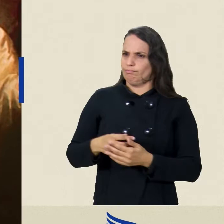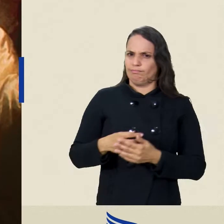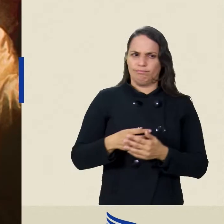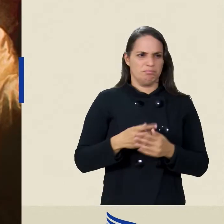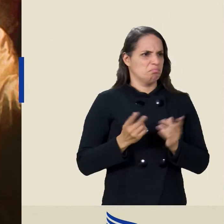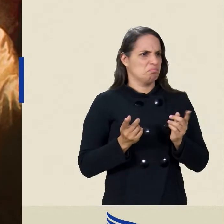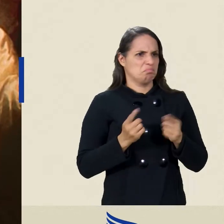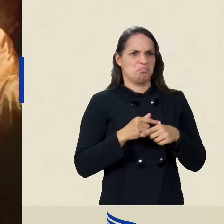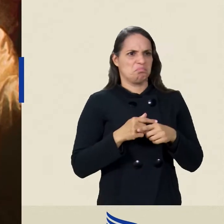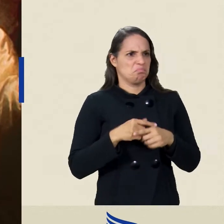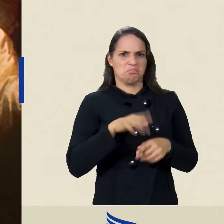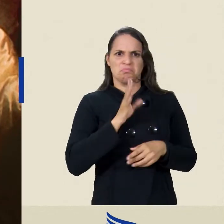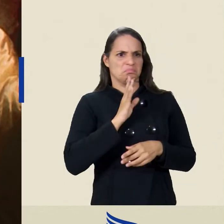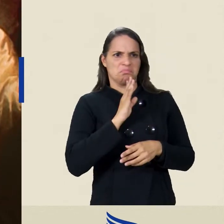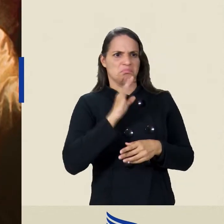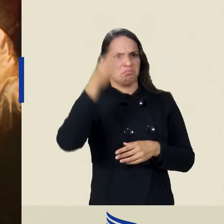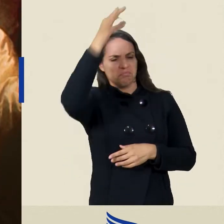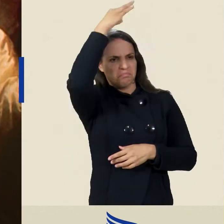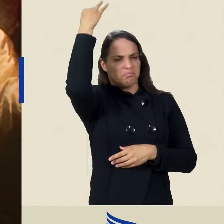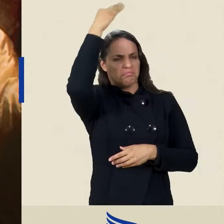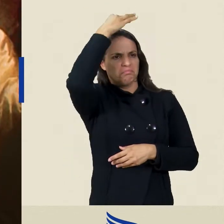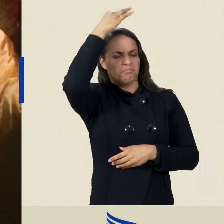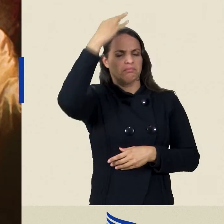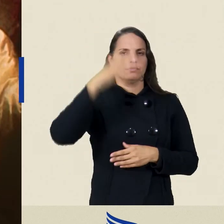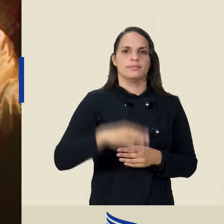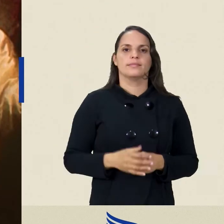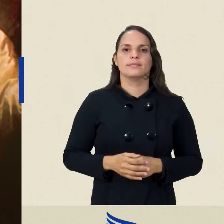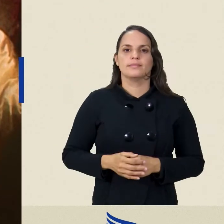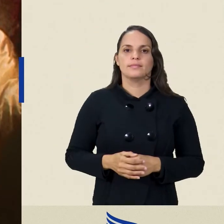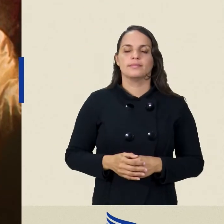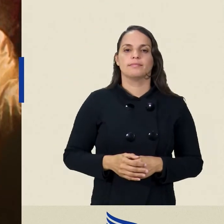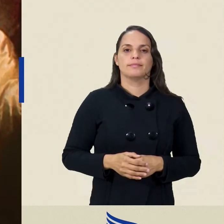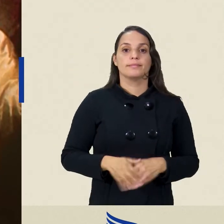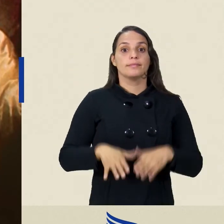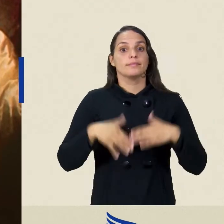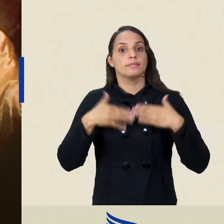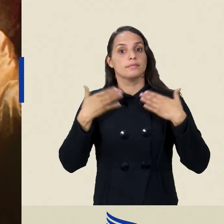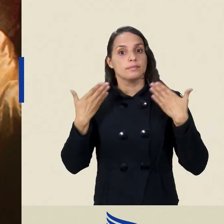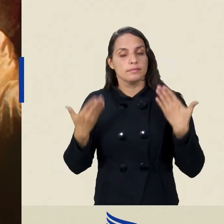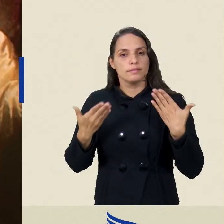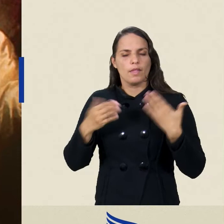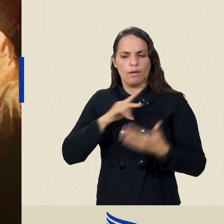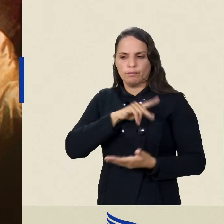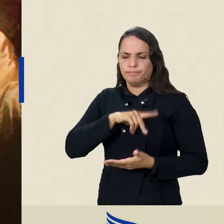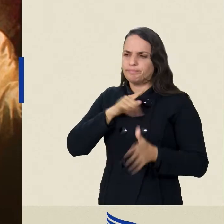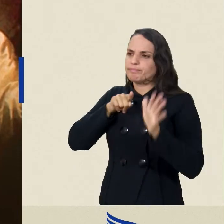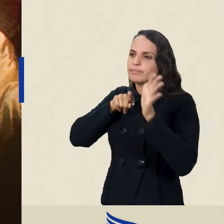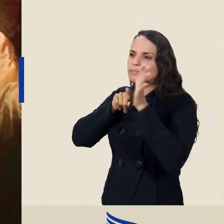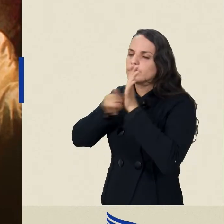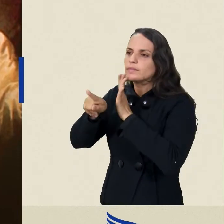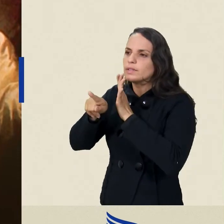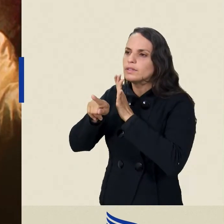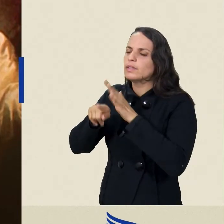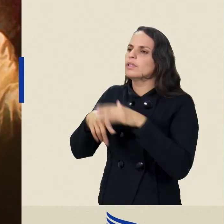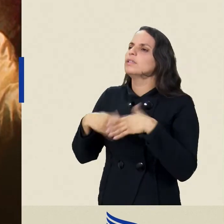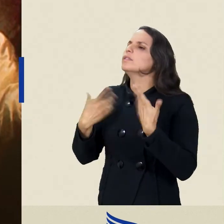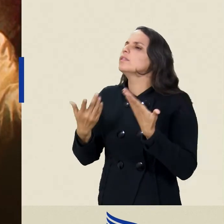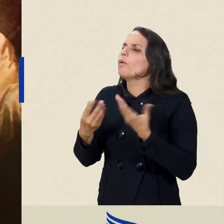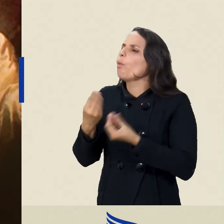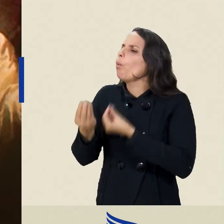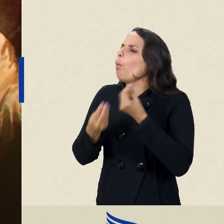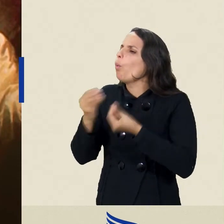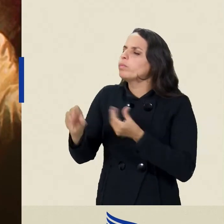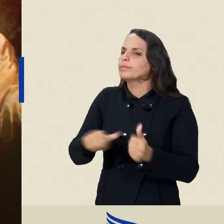contrário, nem mesmo ouvimos que existe o Espírito Santo. Então Paulo perguntou: Em que, pois,